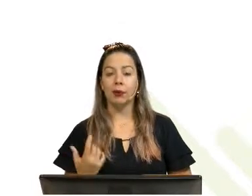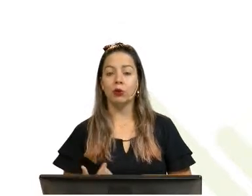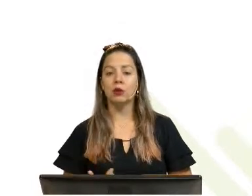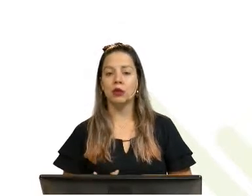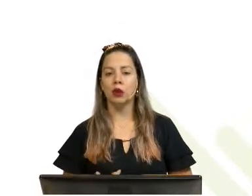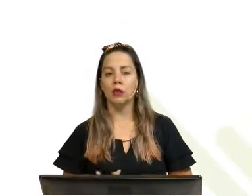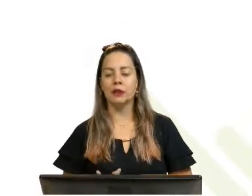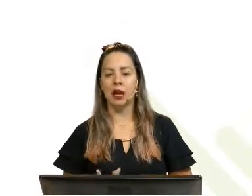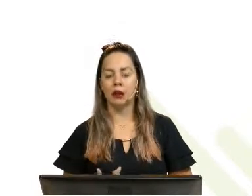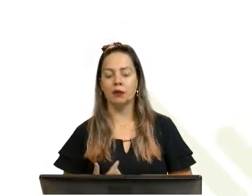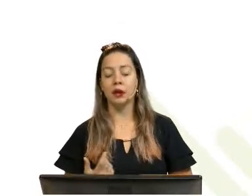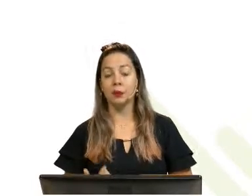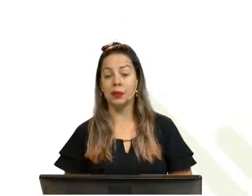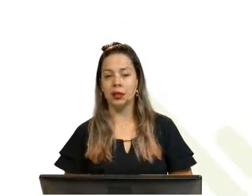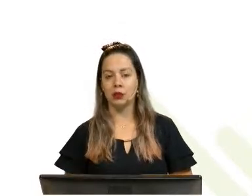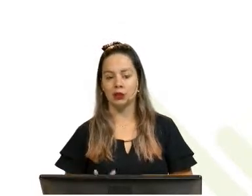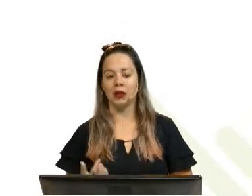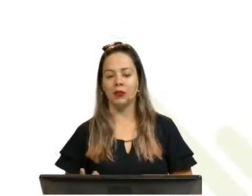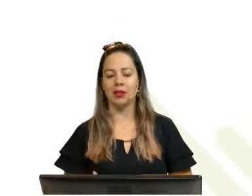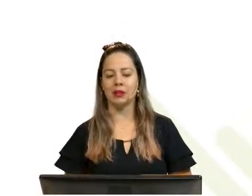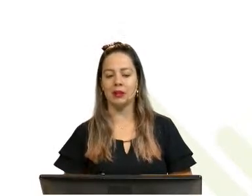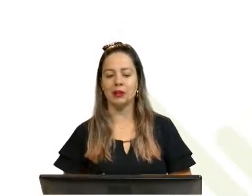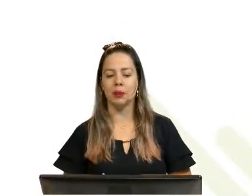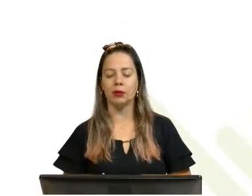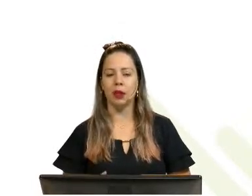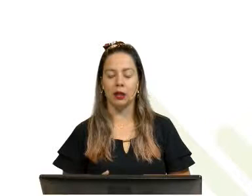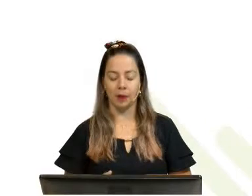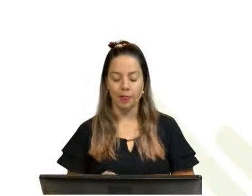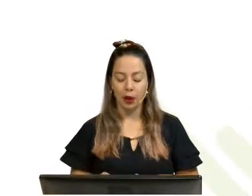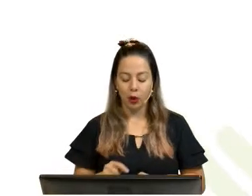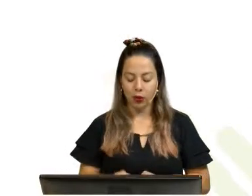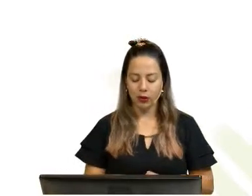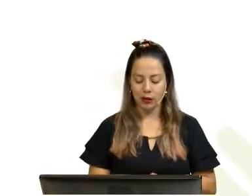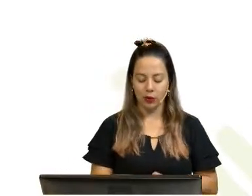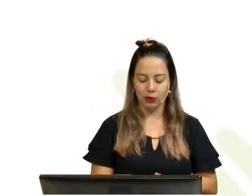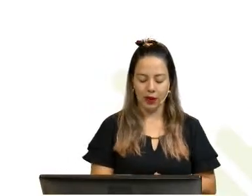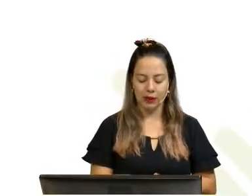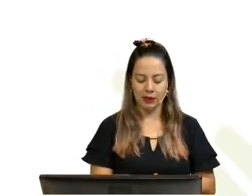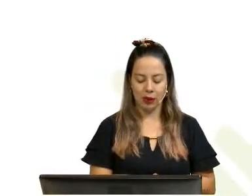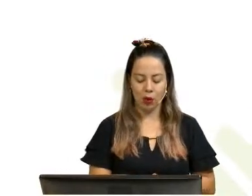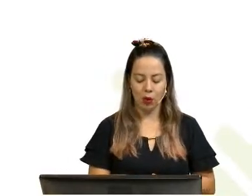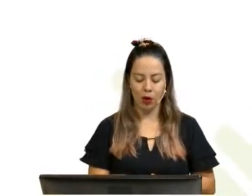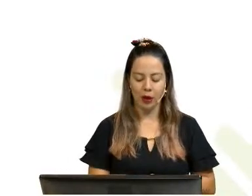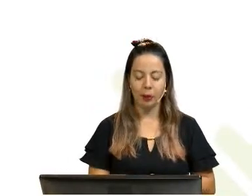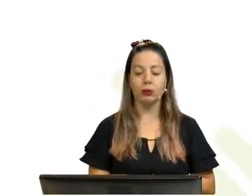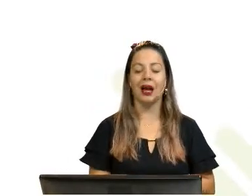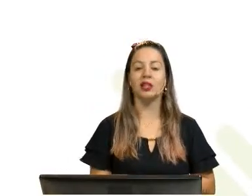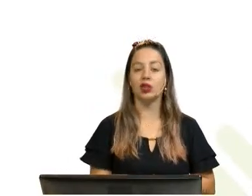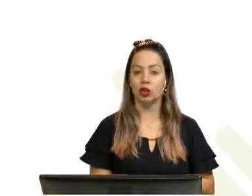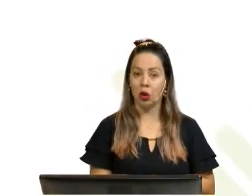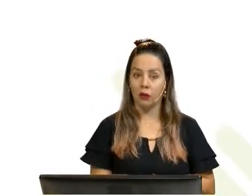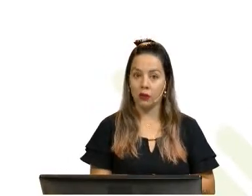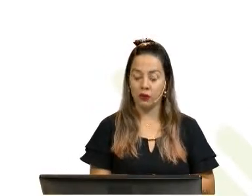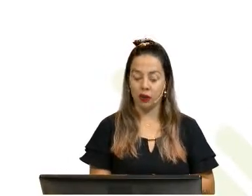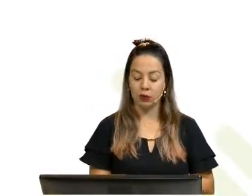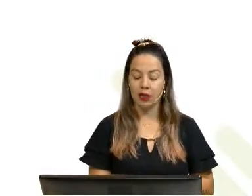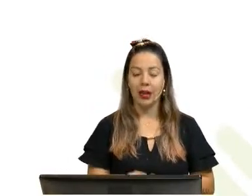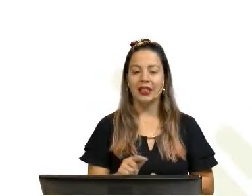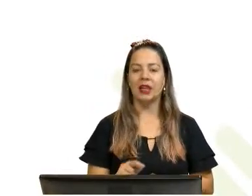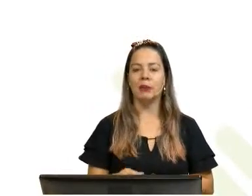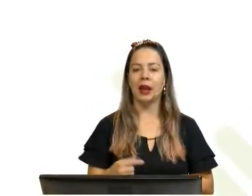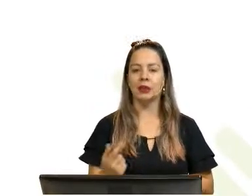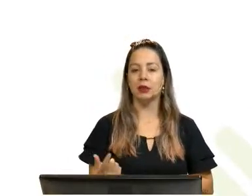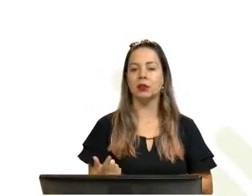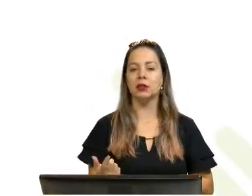produzir novas calotas capsídeo através da síntese proteica onde isso acontece ocorre a montagem de novos vírus